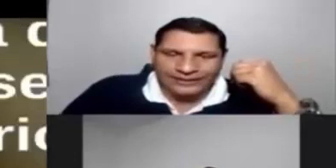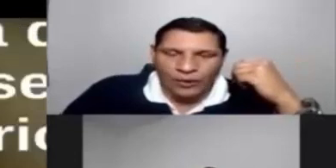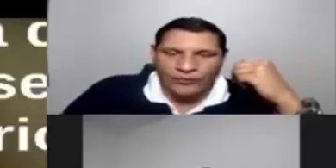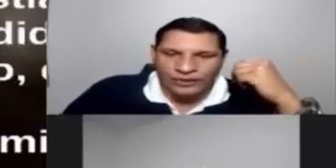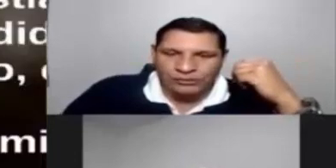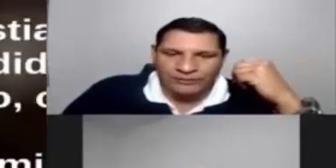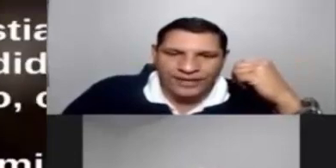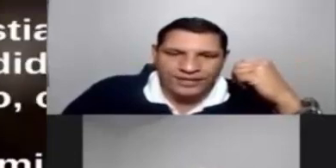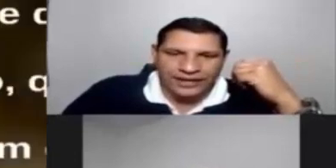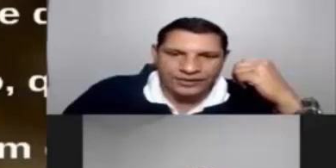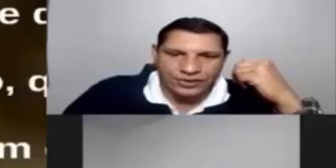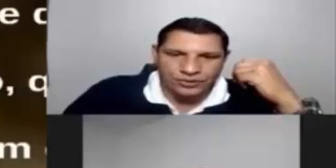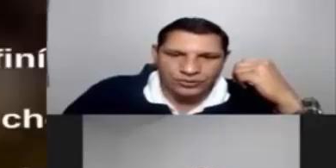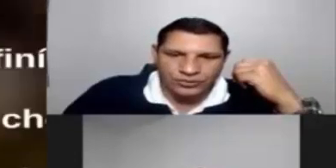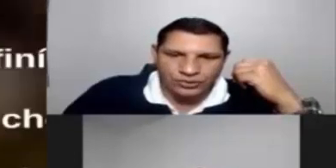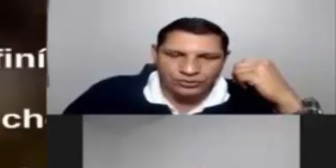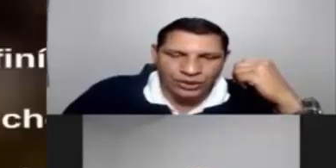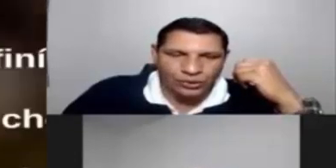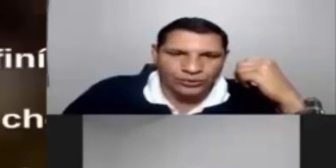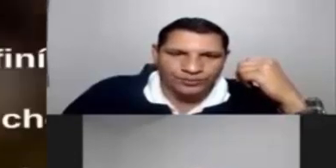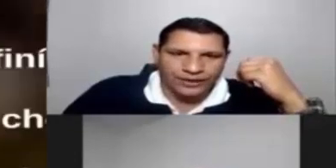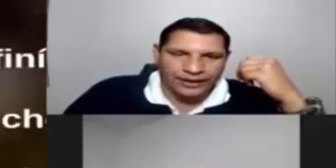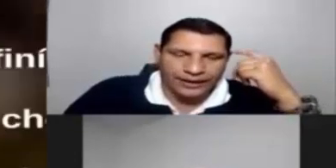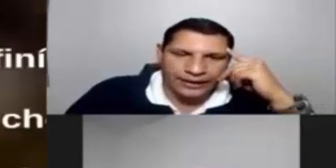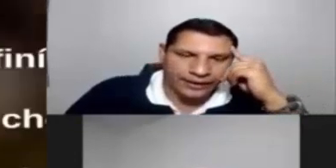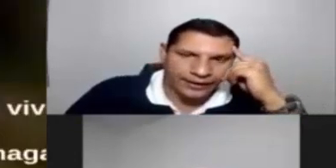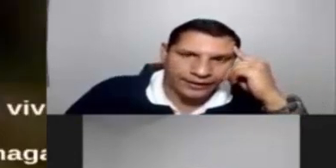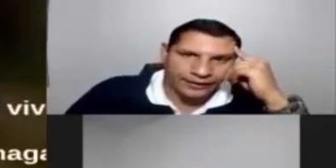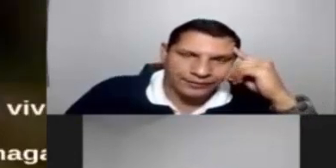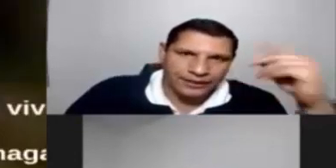Eu até ouvi isso uma vez, né? De um neuro...